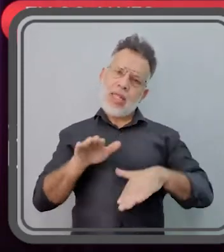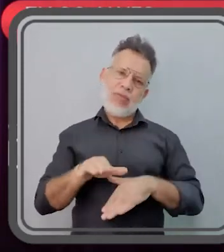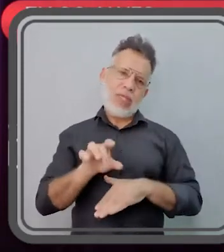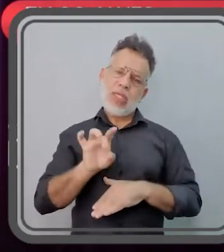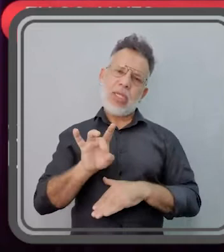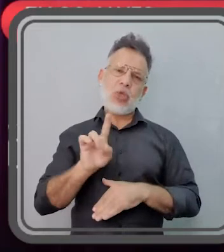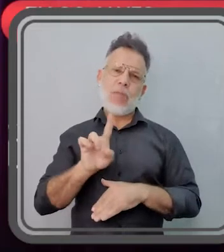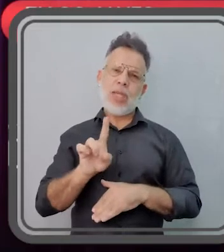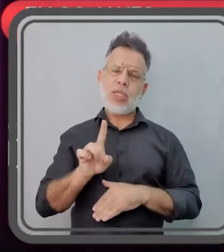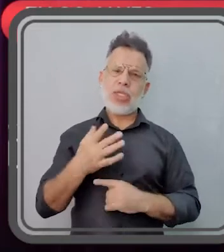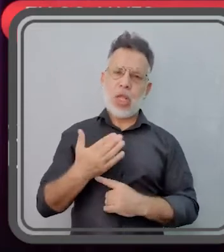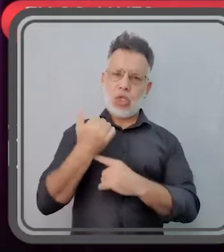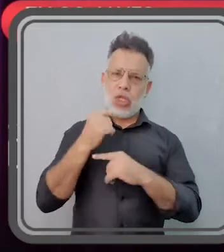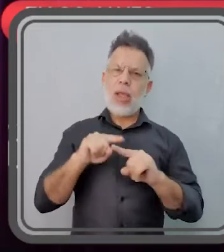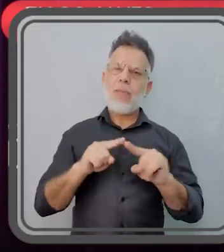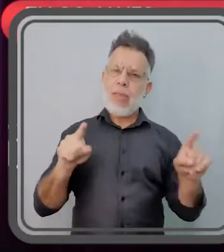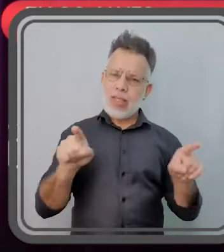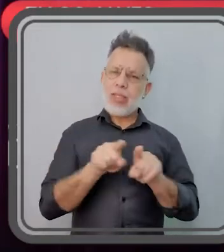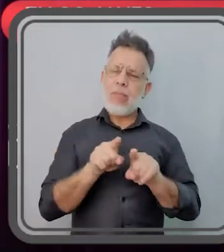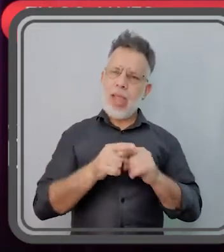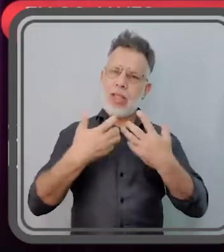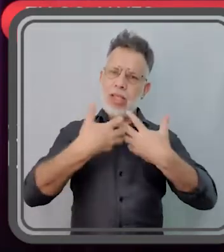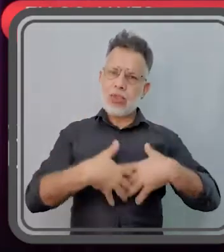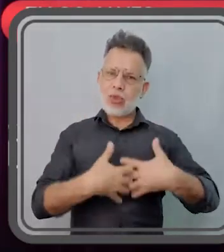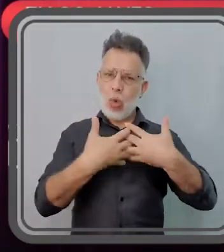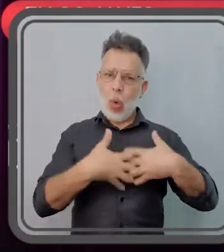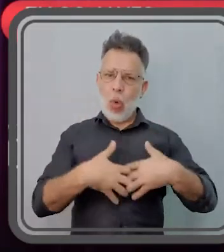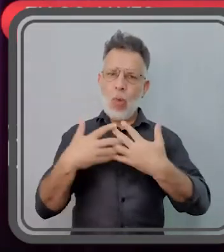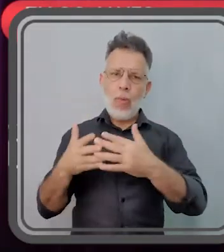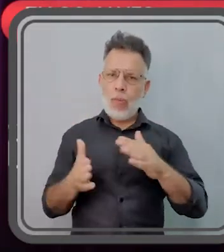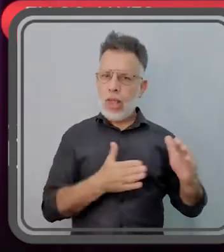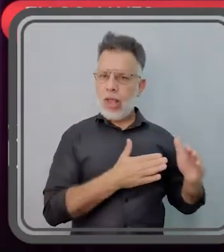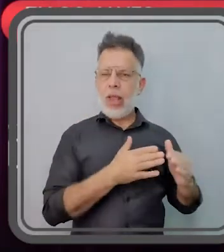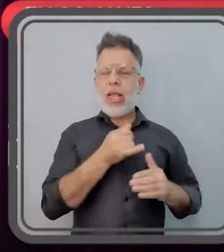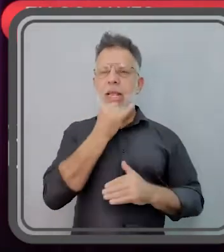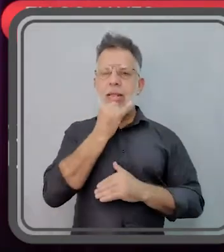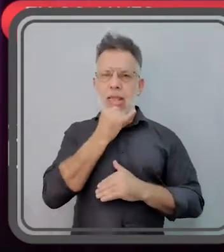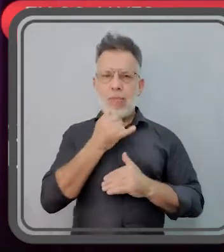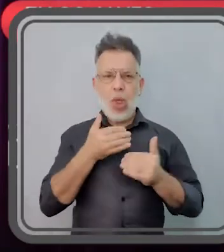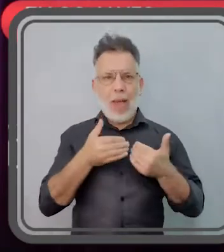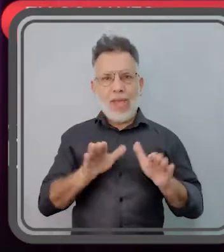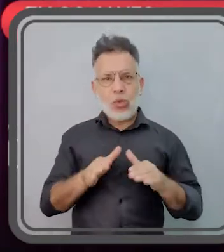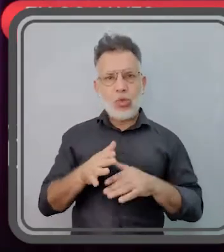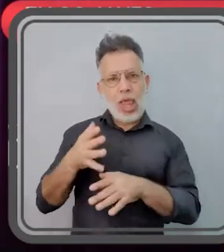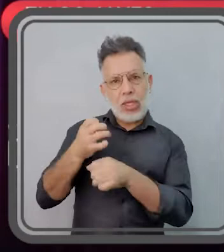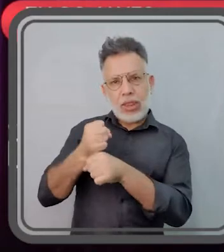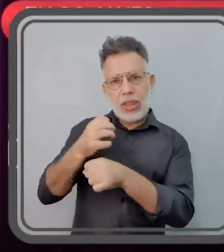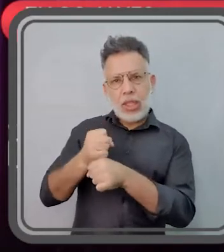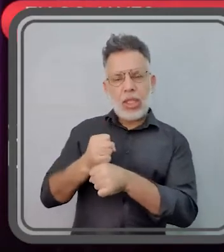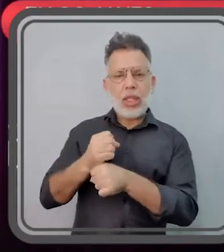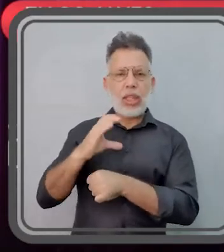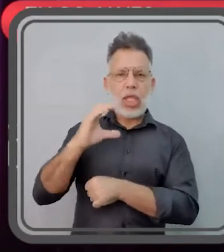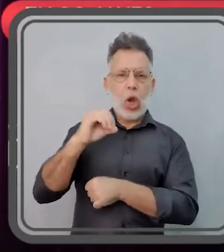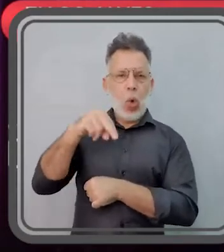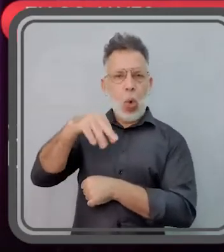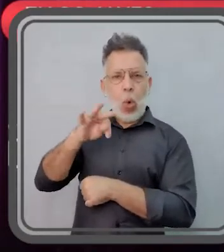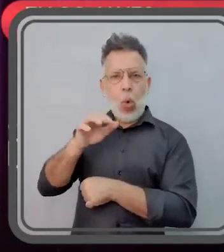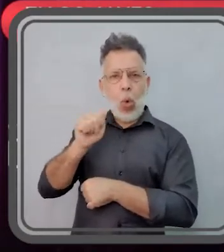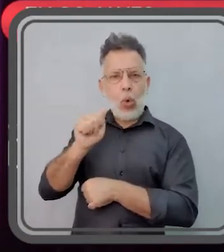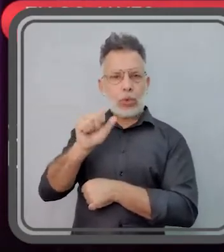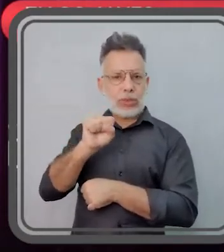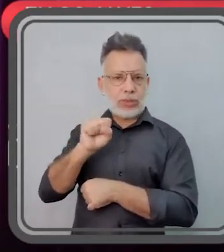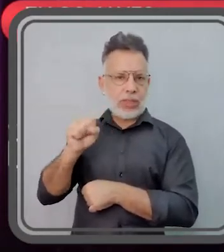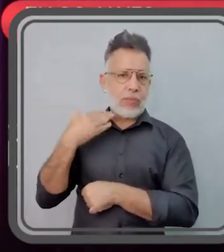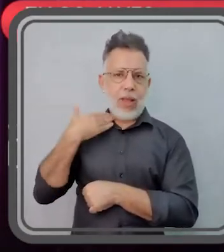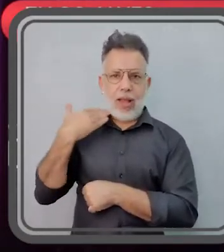somente tecnologia, mas também nas operações, por exemplo, a abertura das contas. Em alguns bancos que TCS trabalha